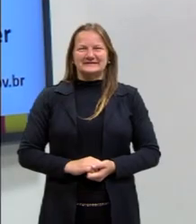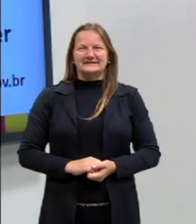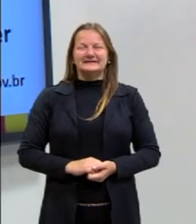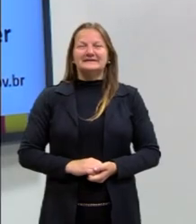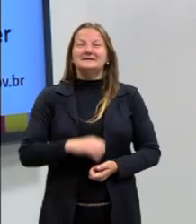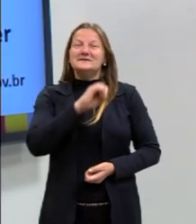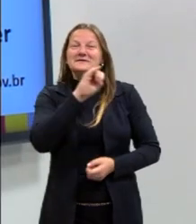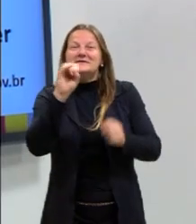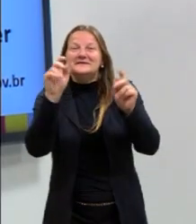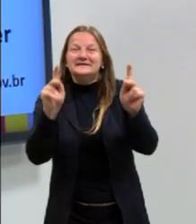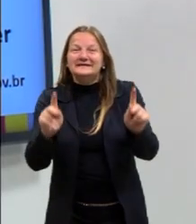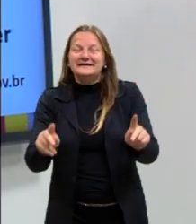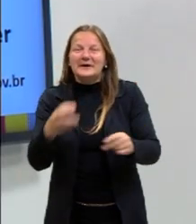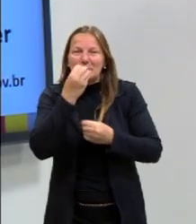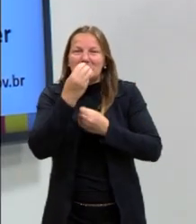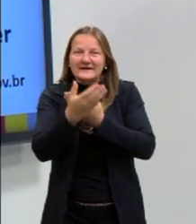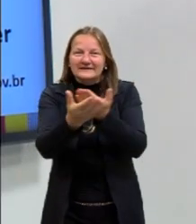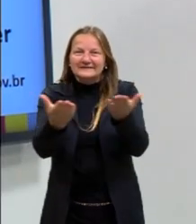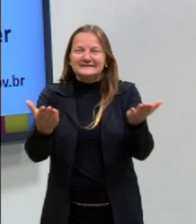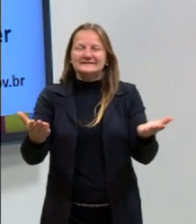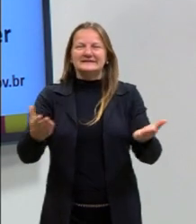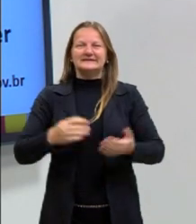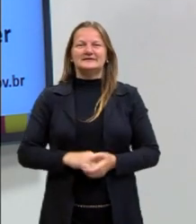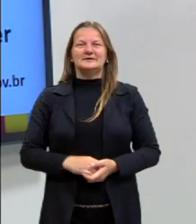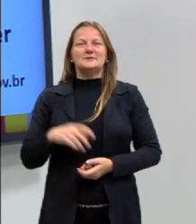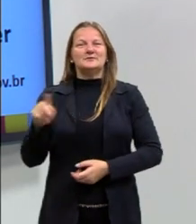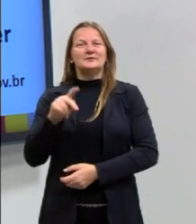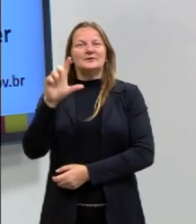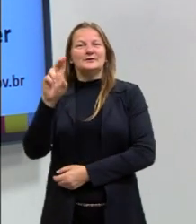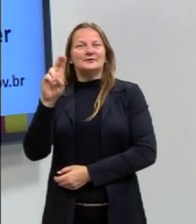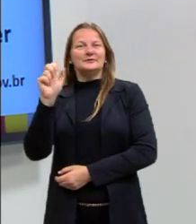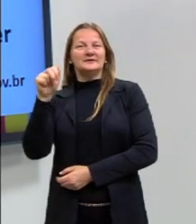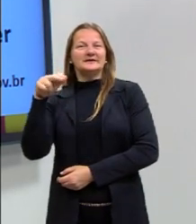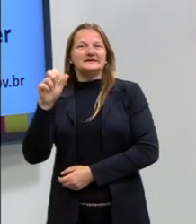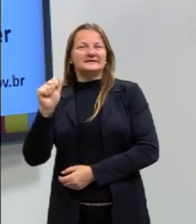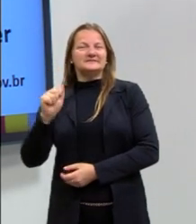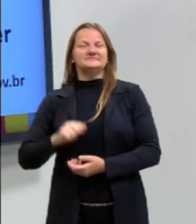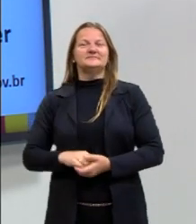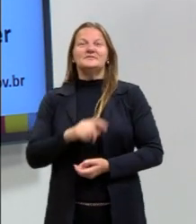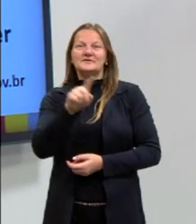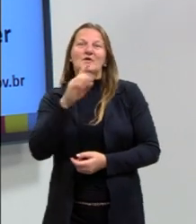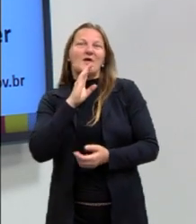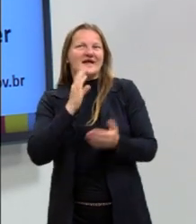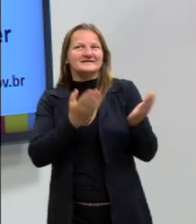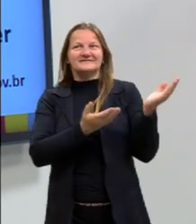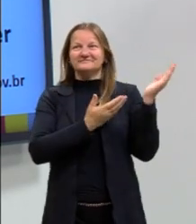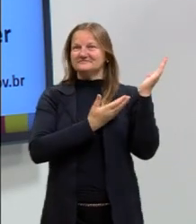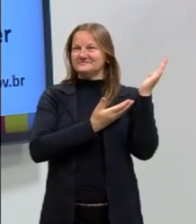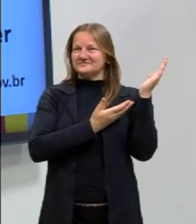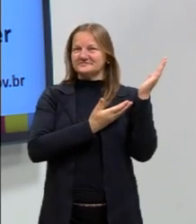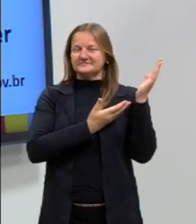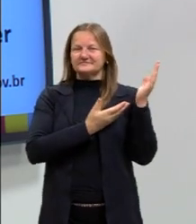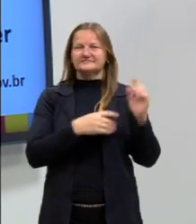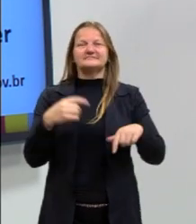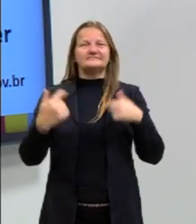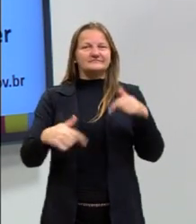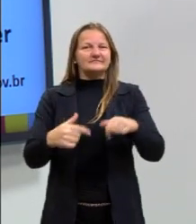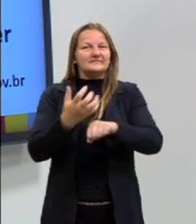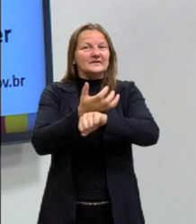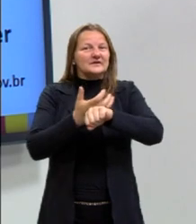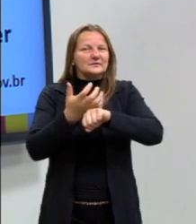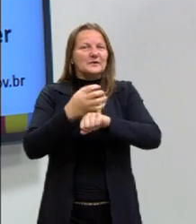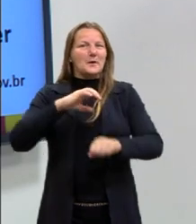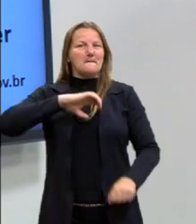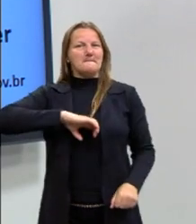E aí pessoal tudo bem com vocês eu sou a professora Lana Miller você já me conhecem né trabalho com vocês aí o componentes